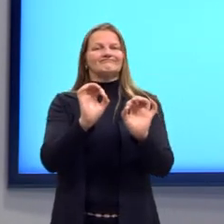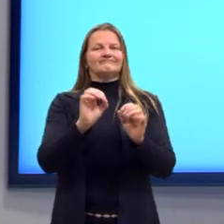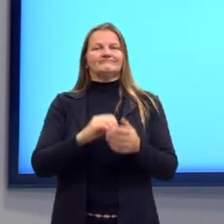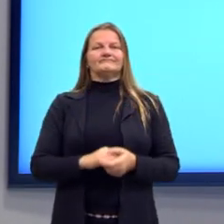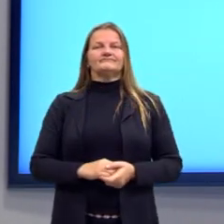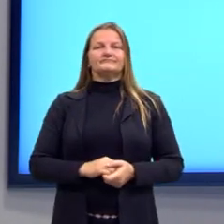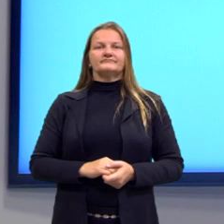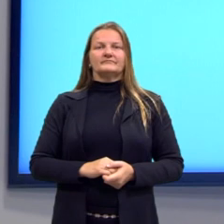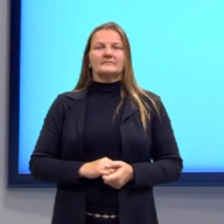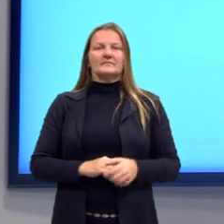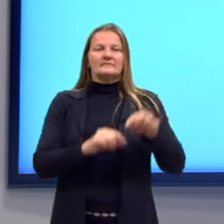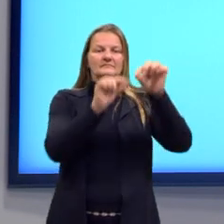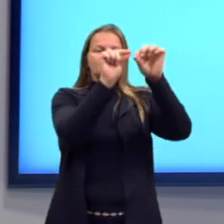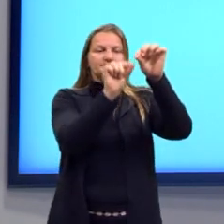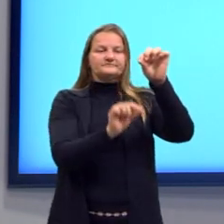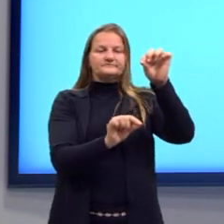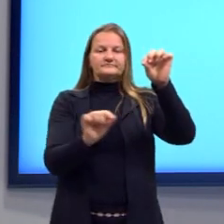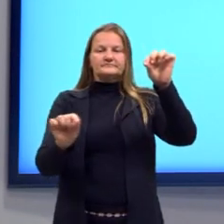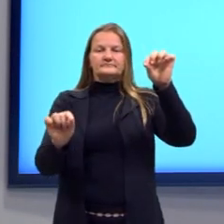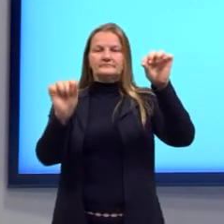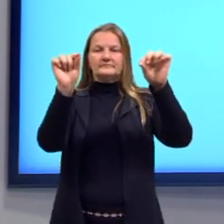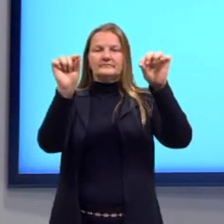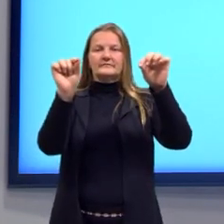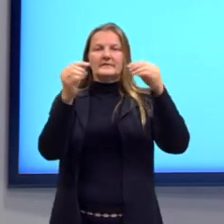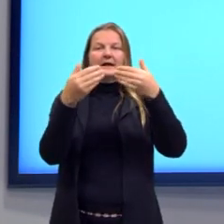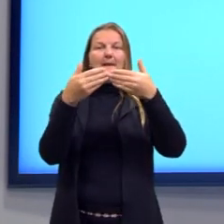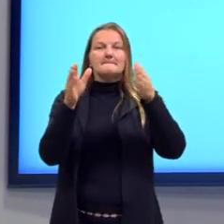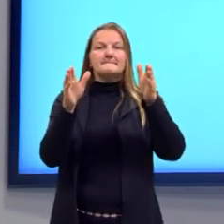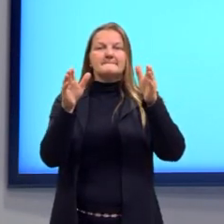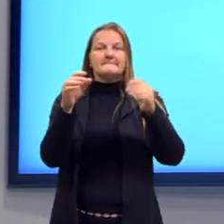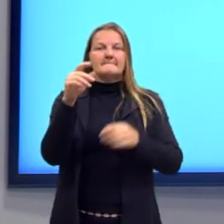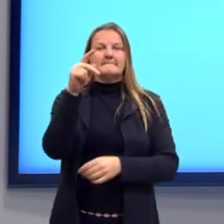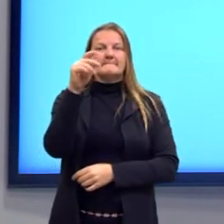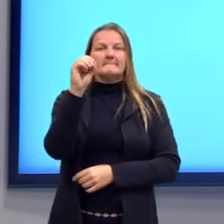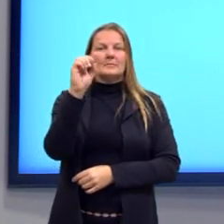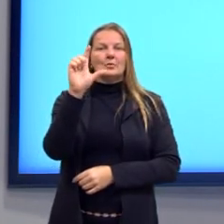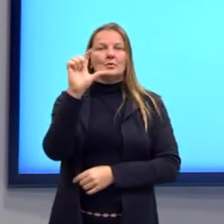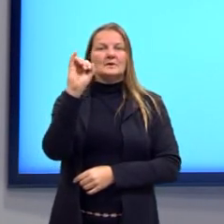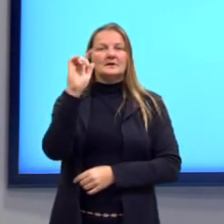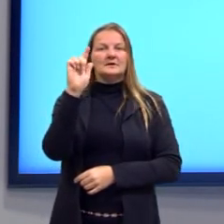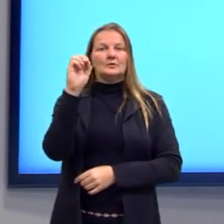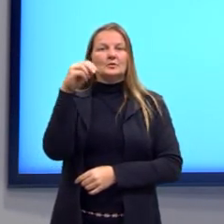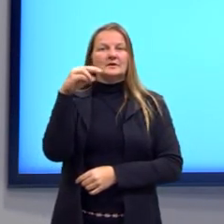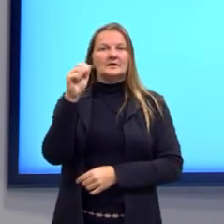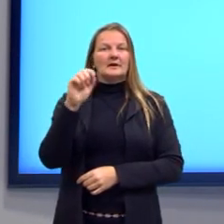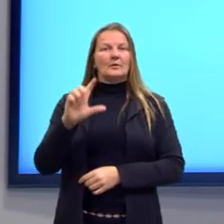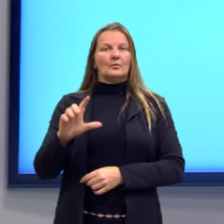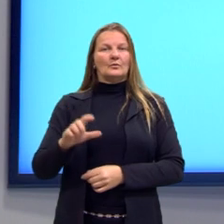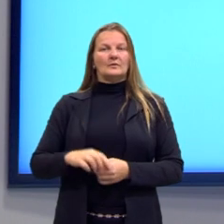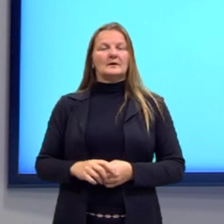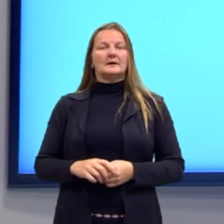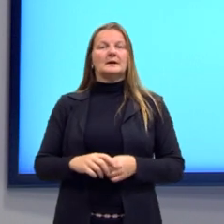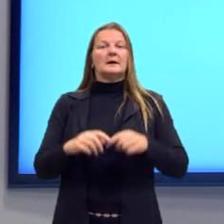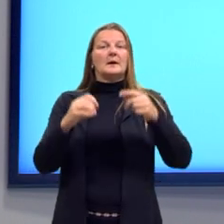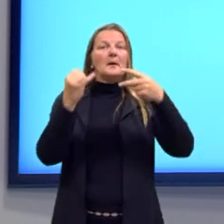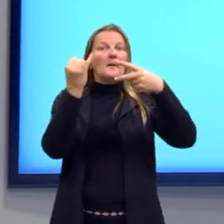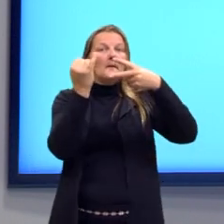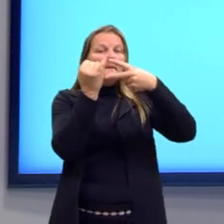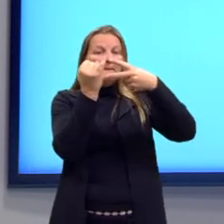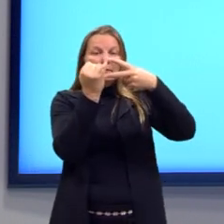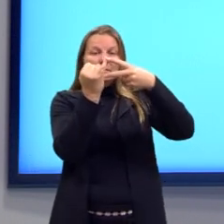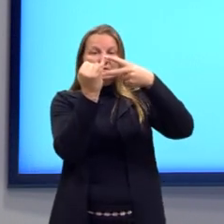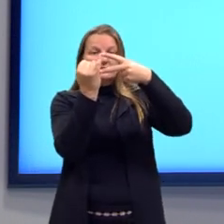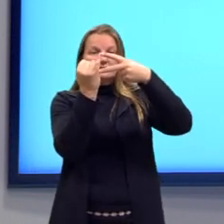que nós chamamos de linha poligonal aberta porque ela não é fechadinha e para ser um polígono